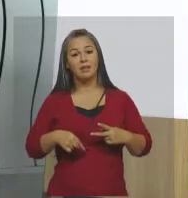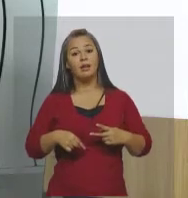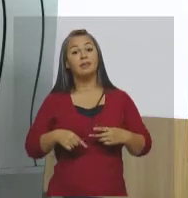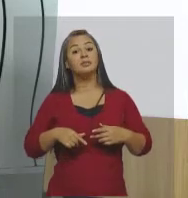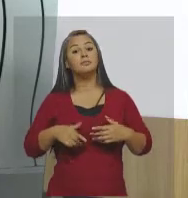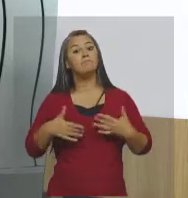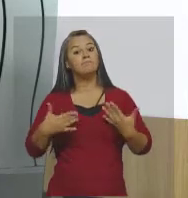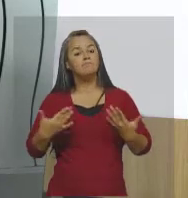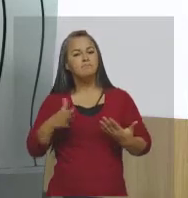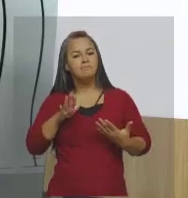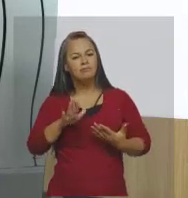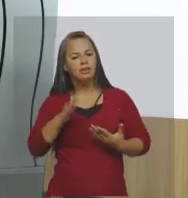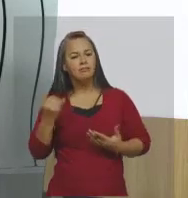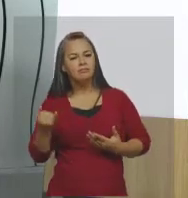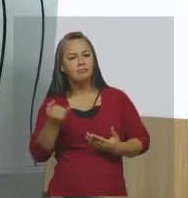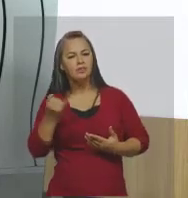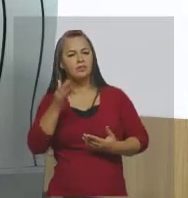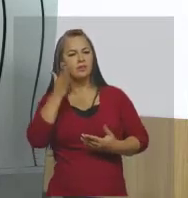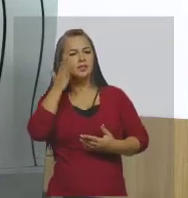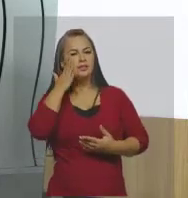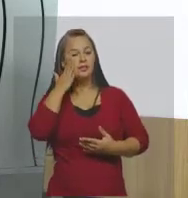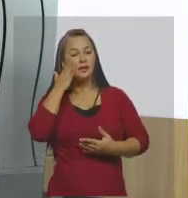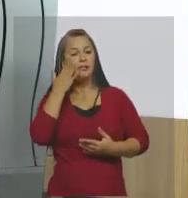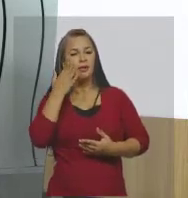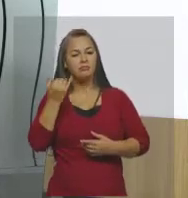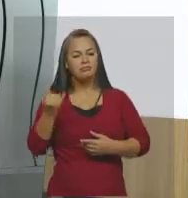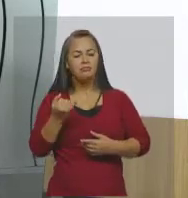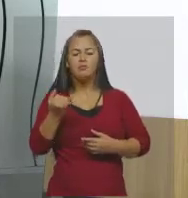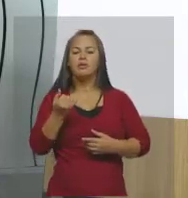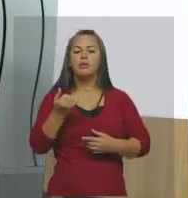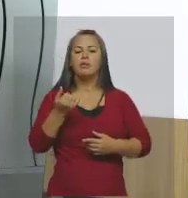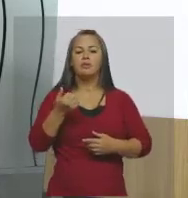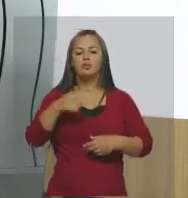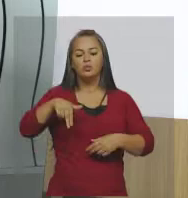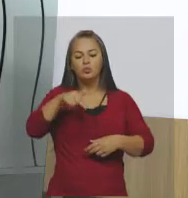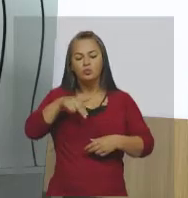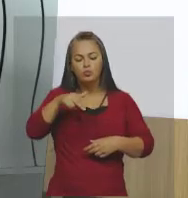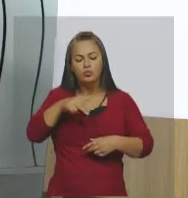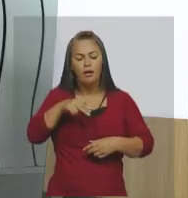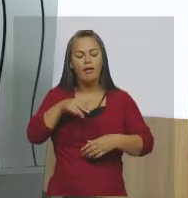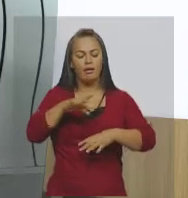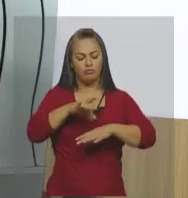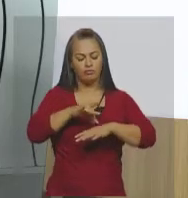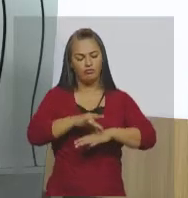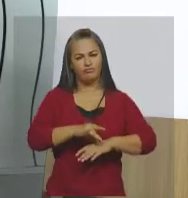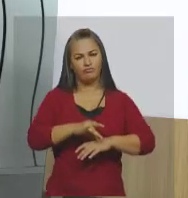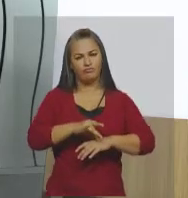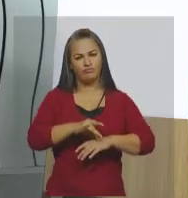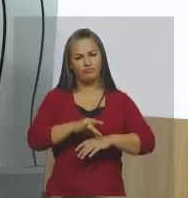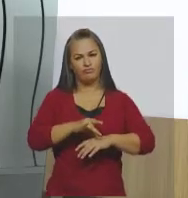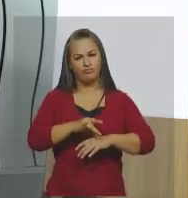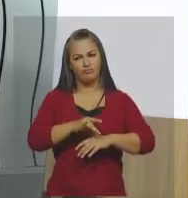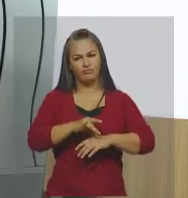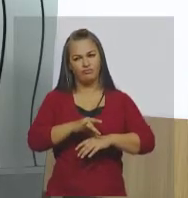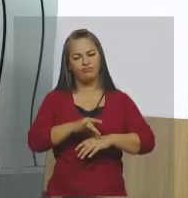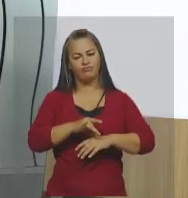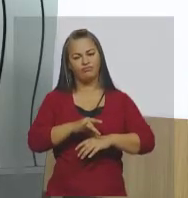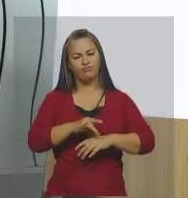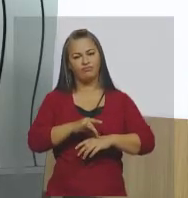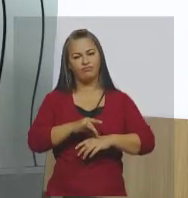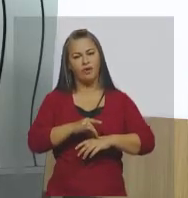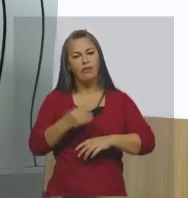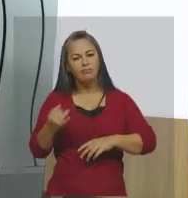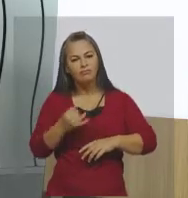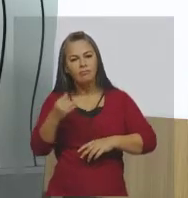Então, quando você come carne, você está ingerindo uma grande quantidade de proteína. As proteínas, elas fazem parte da composição do